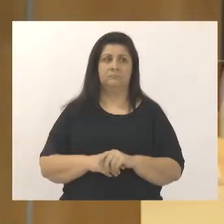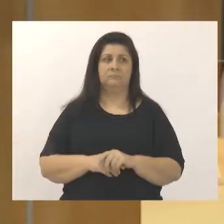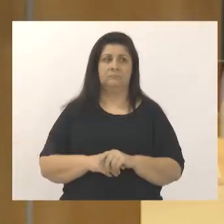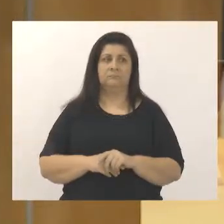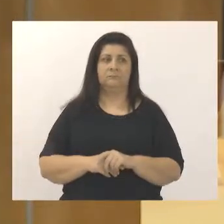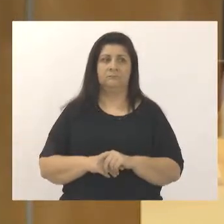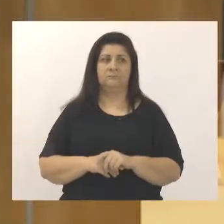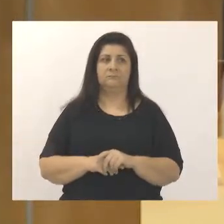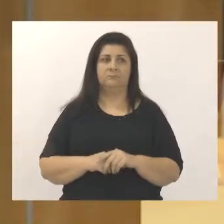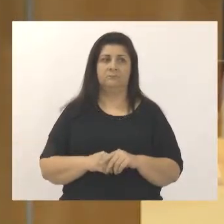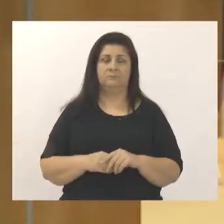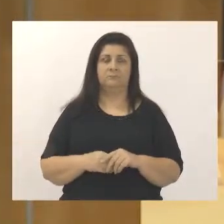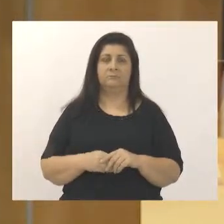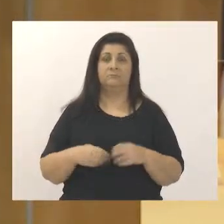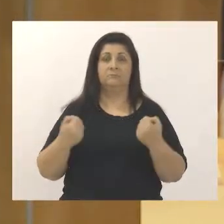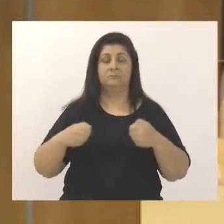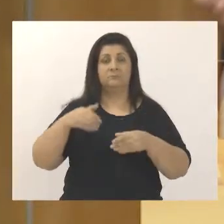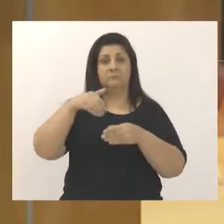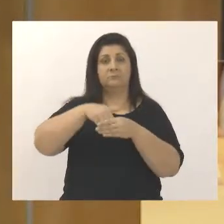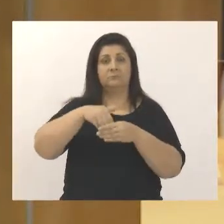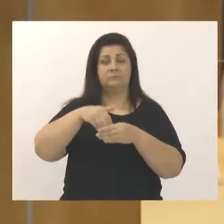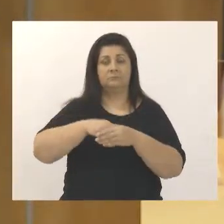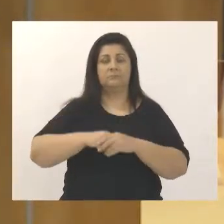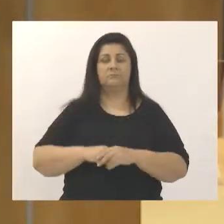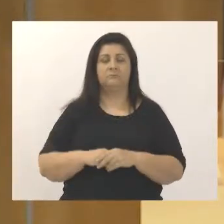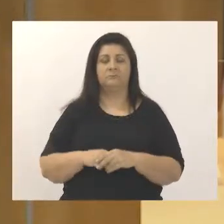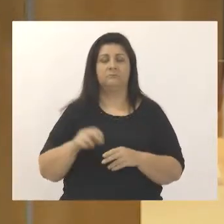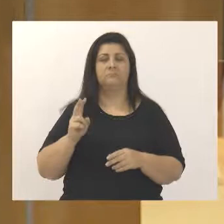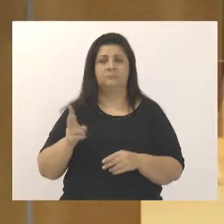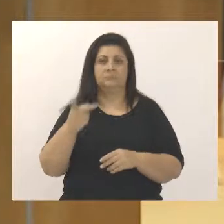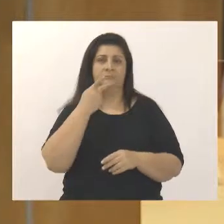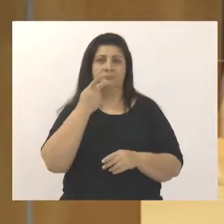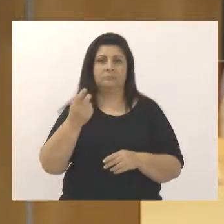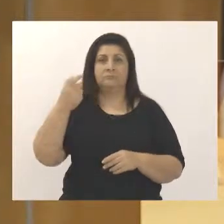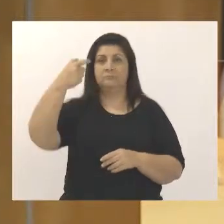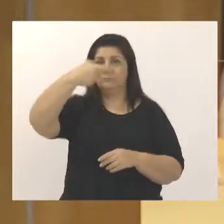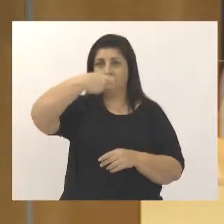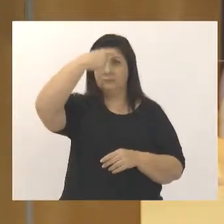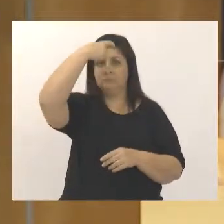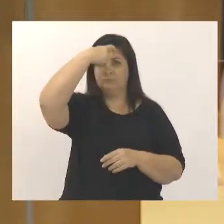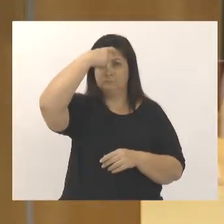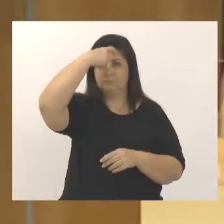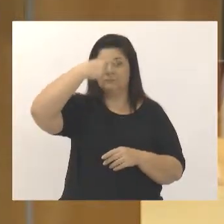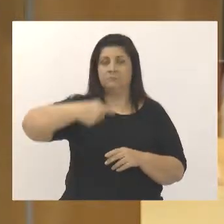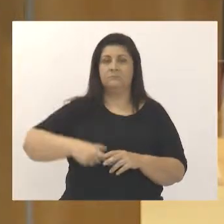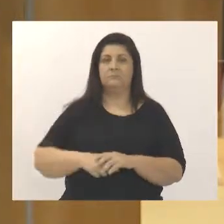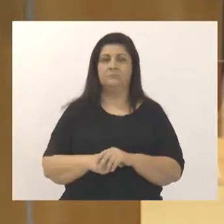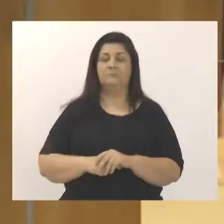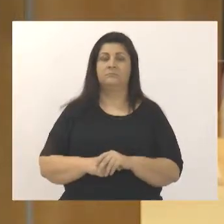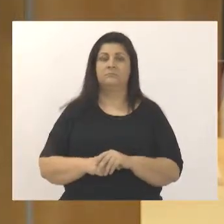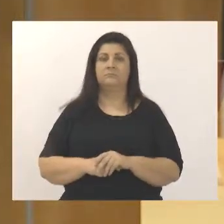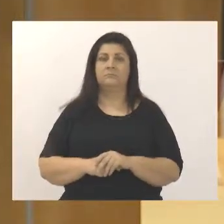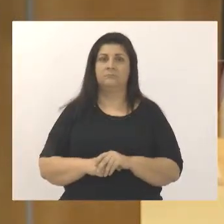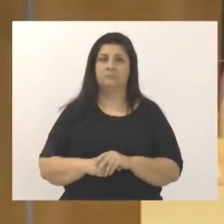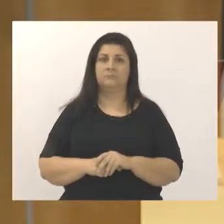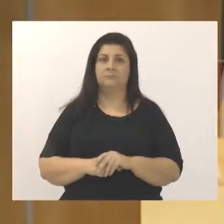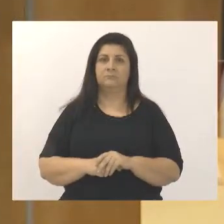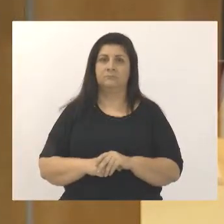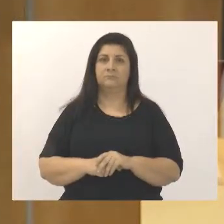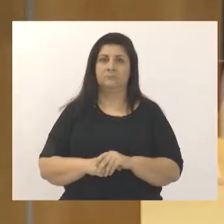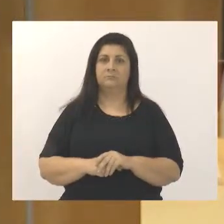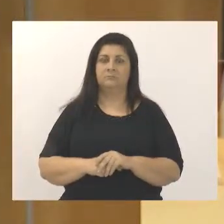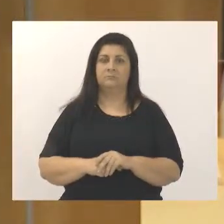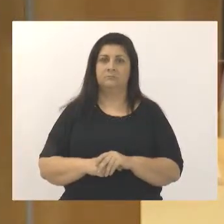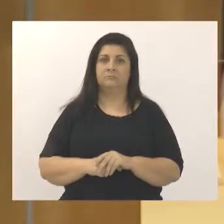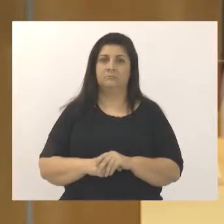E a gente tem que votar, eu já disse aqui, como a consciência. E hoje